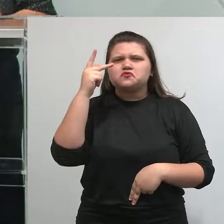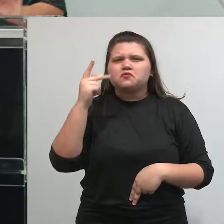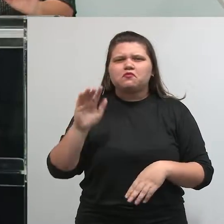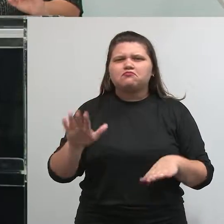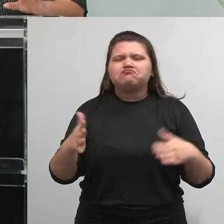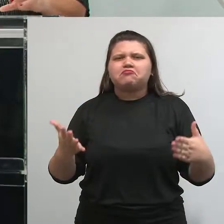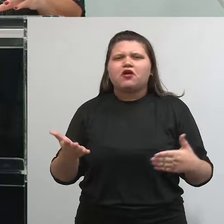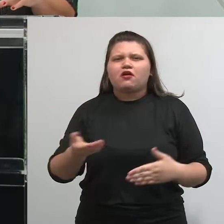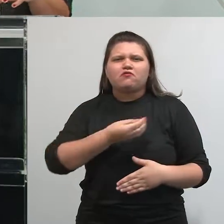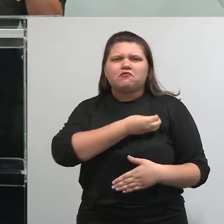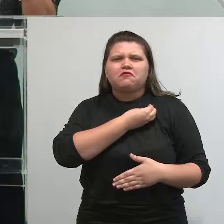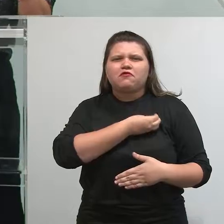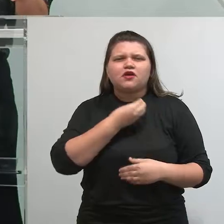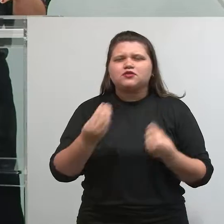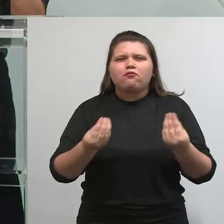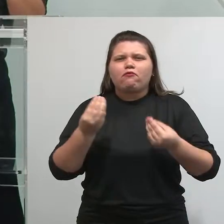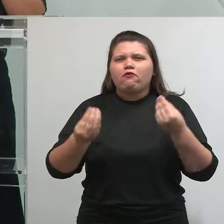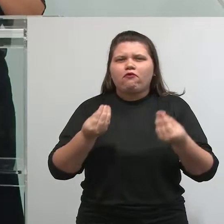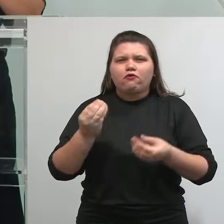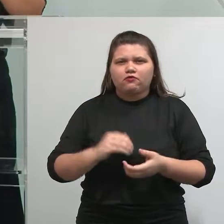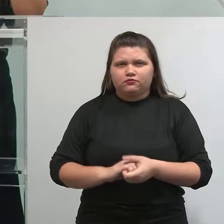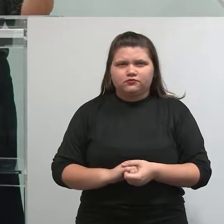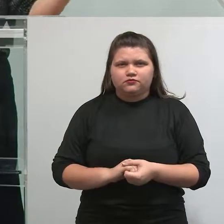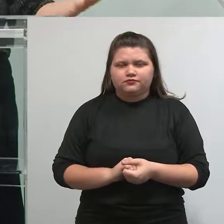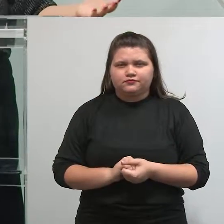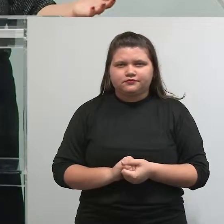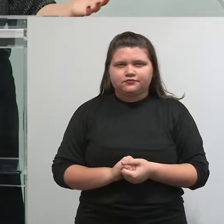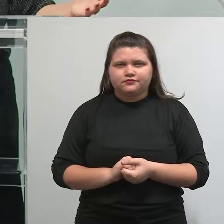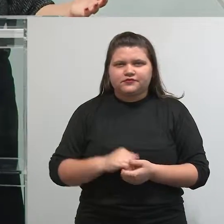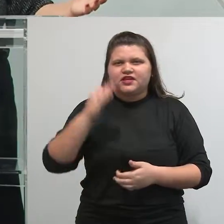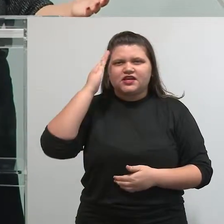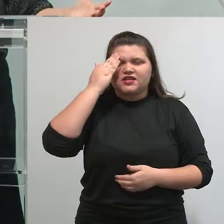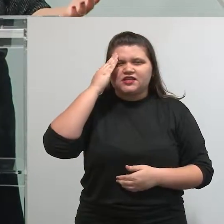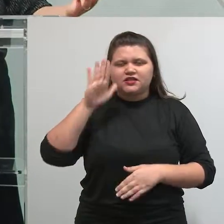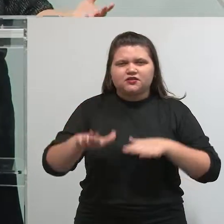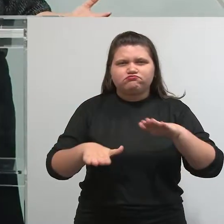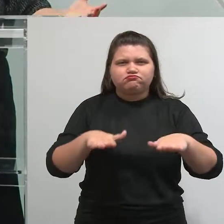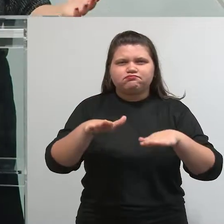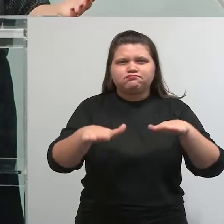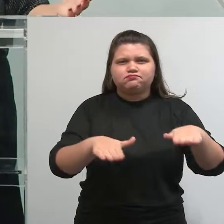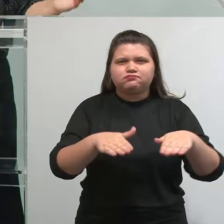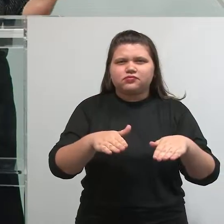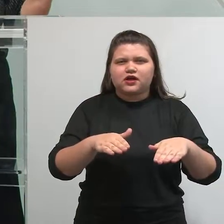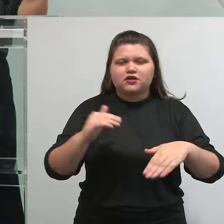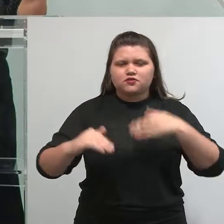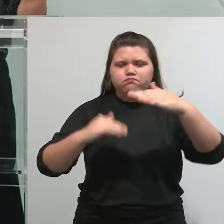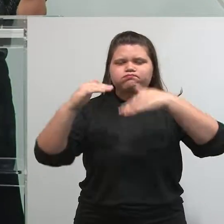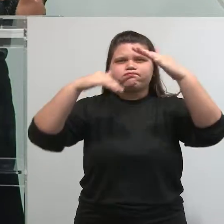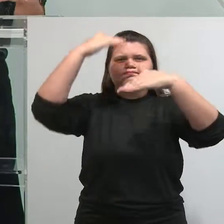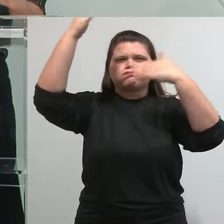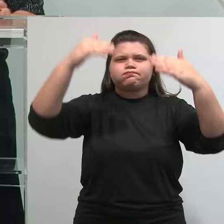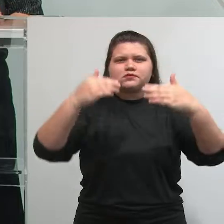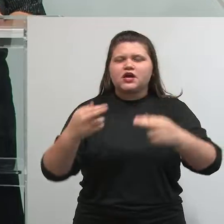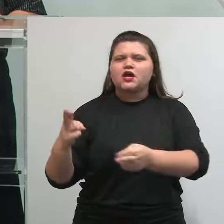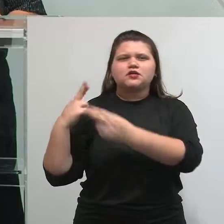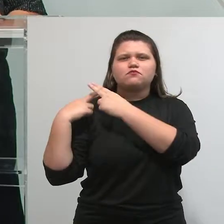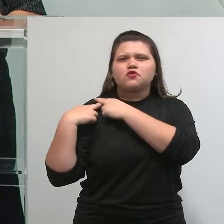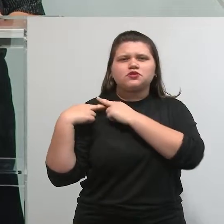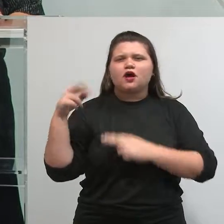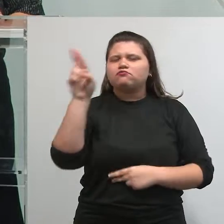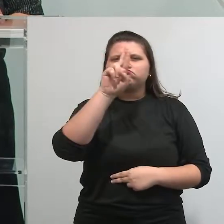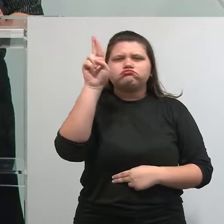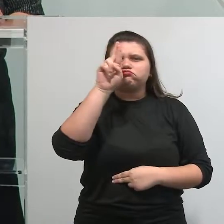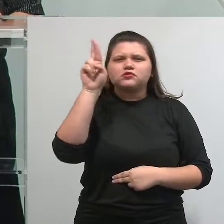ambiente? Quais são os passos que são desenvolvidos ali dentro? Quem são os